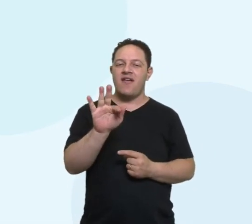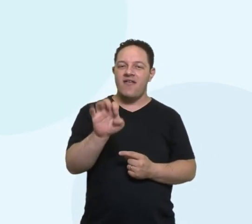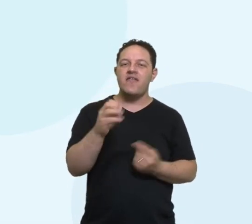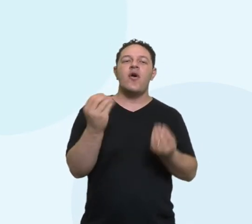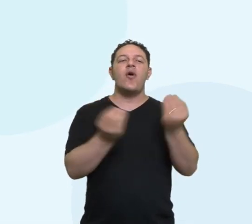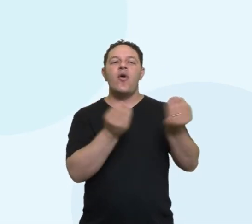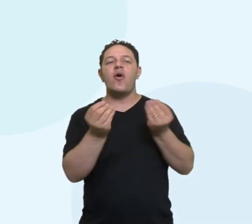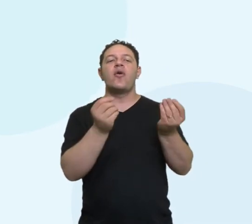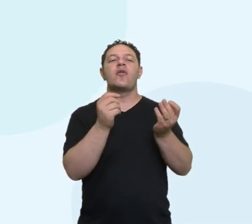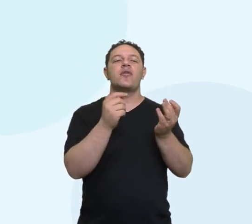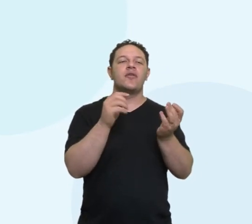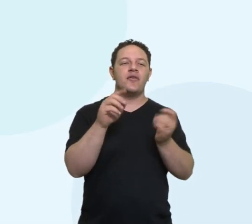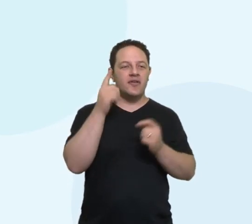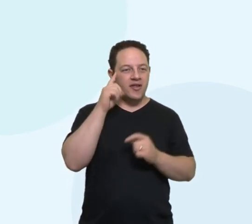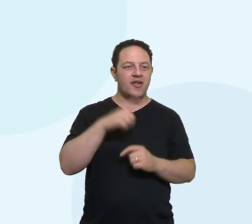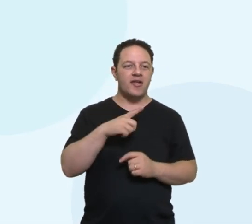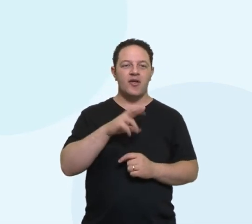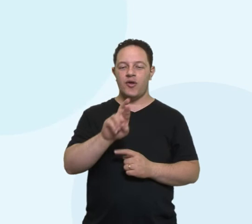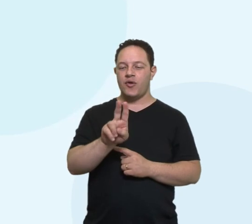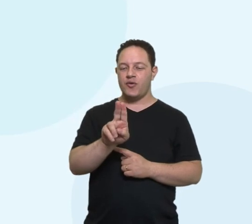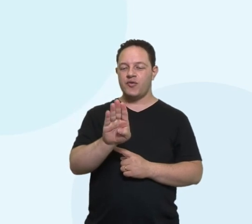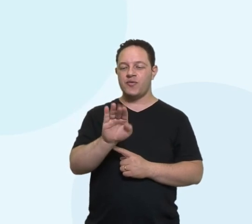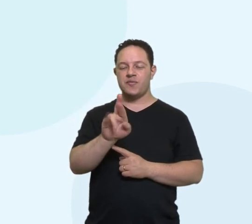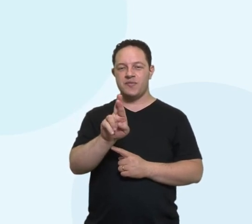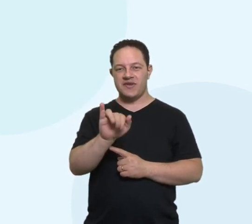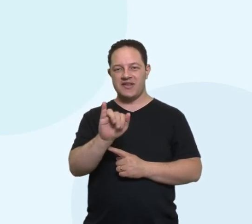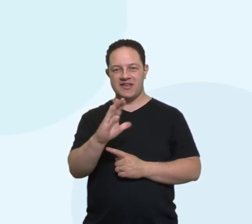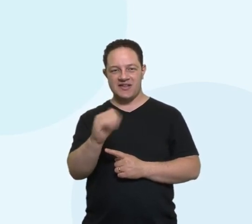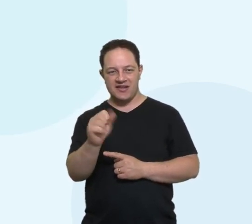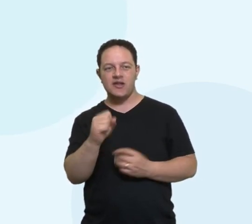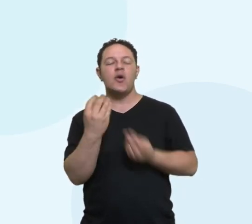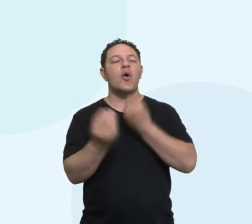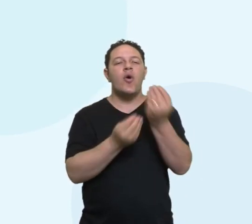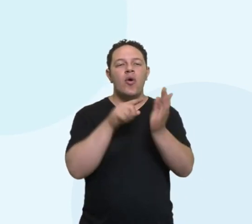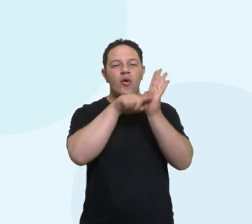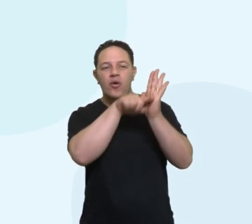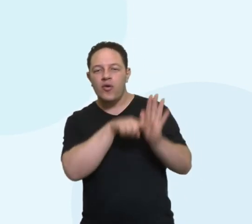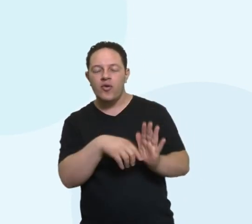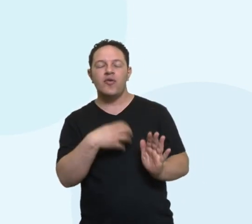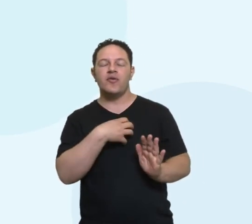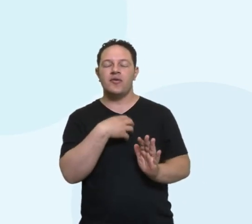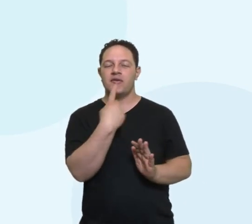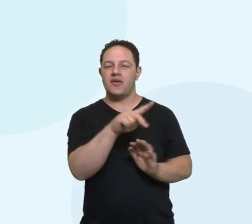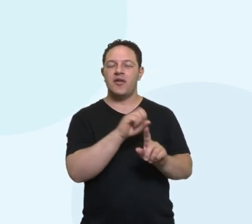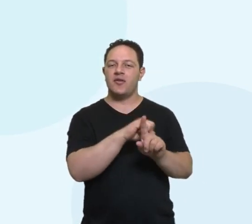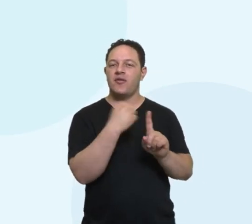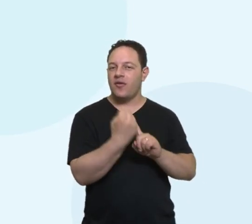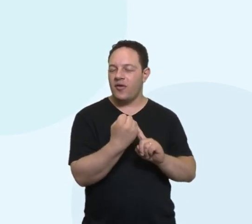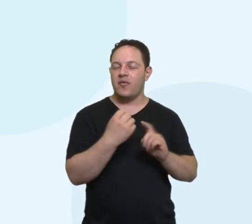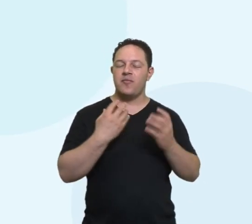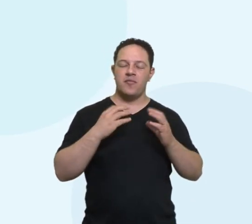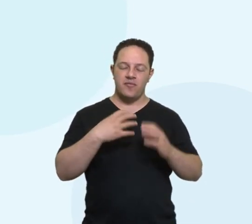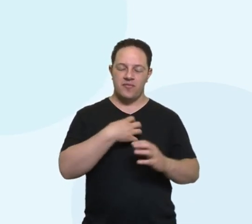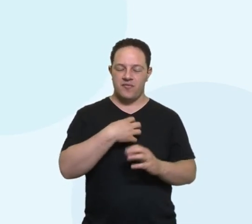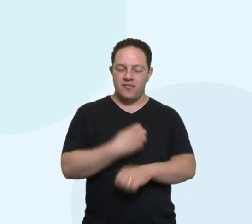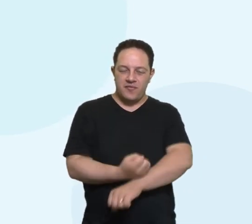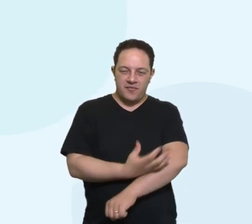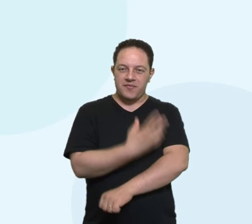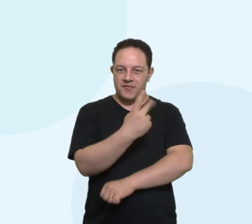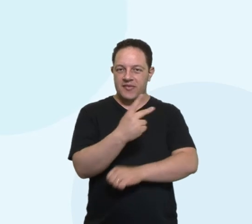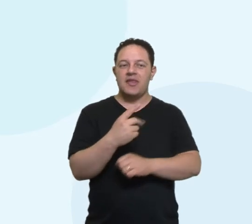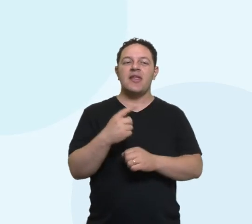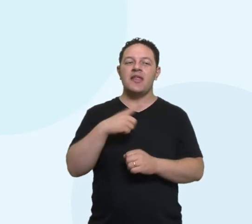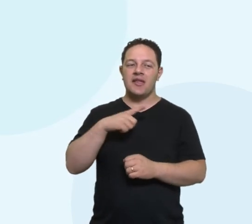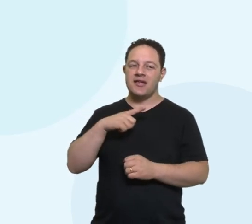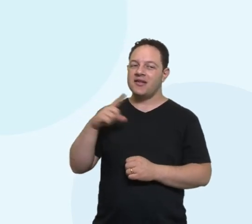preenchimento aí das rubricas né o modelo organizativo das competências socioemocionais aí no item na frente em a 5 né a